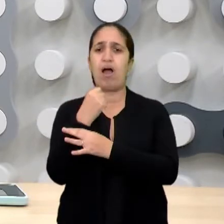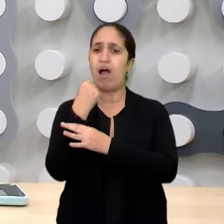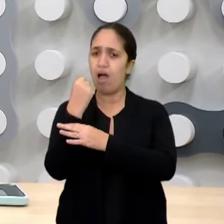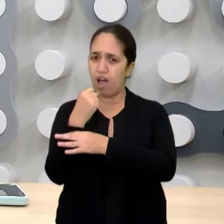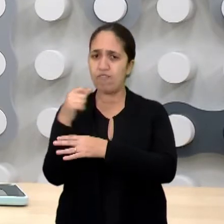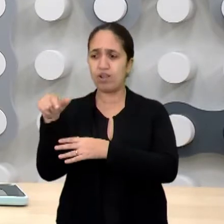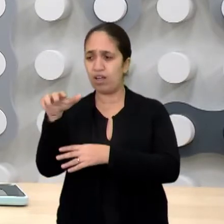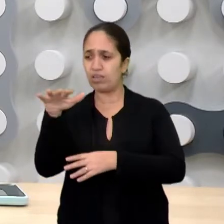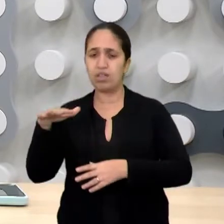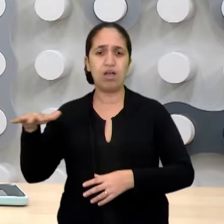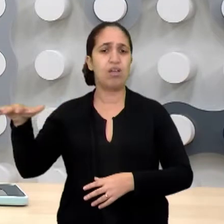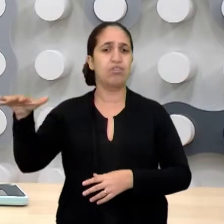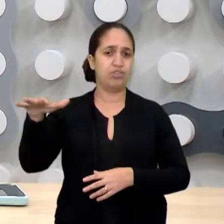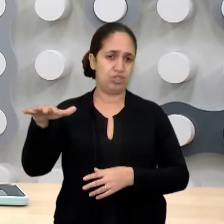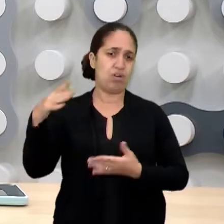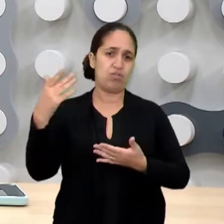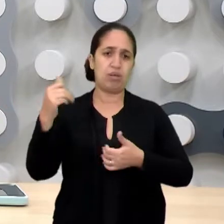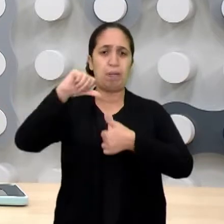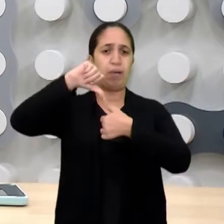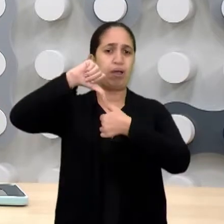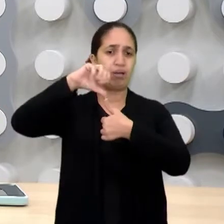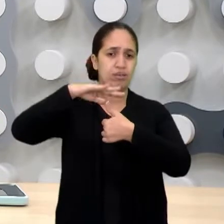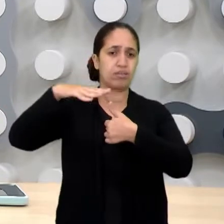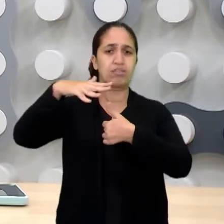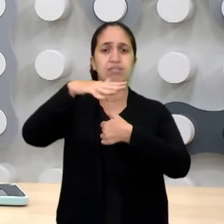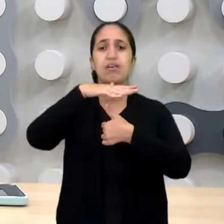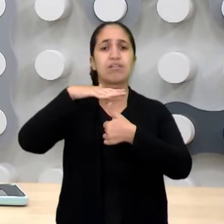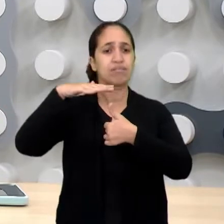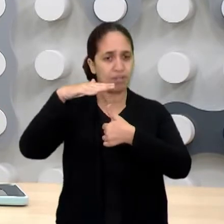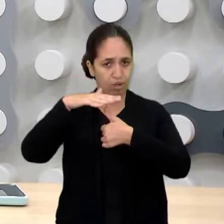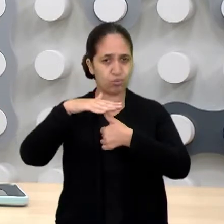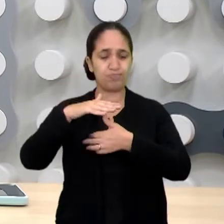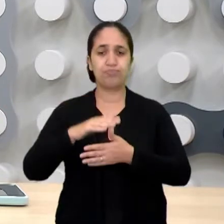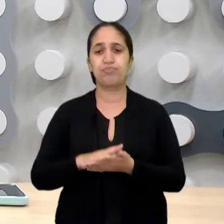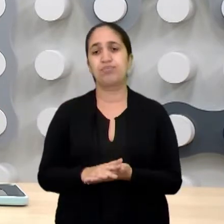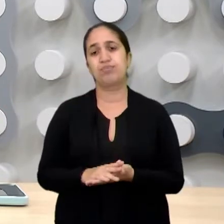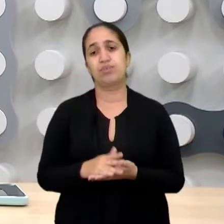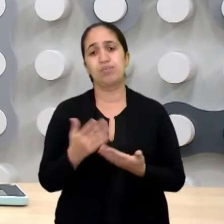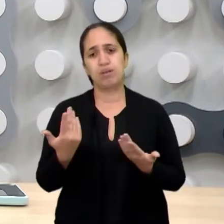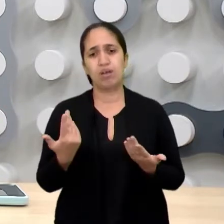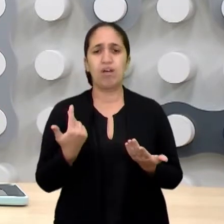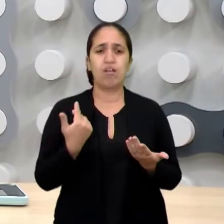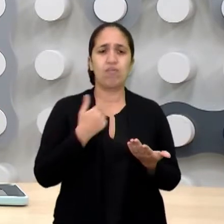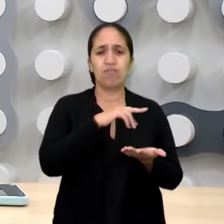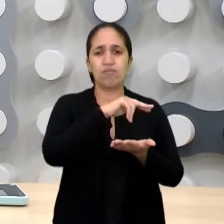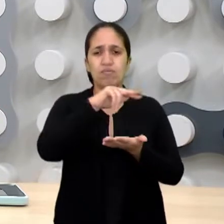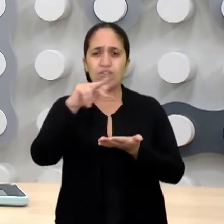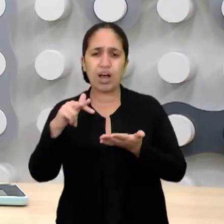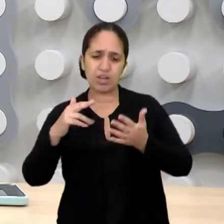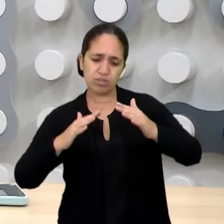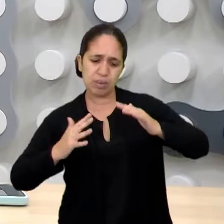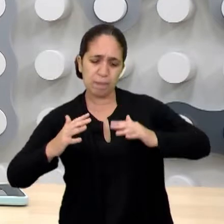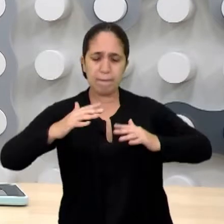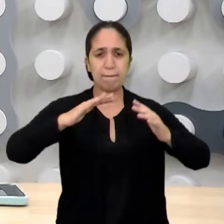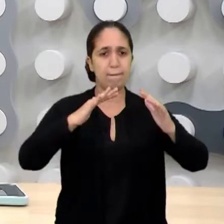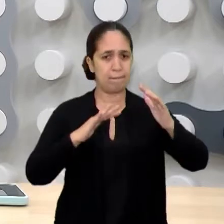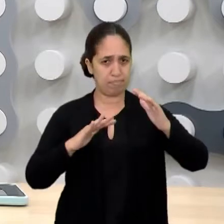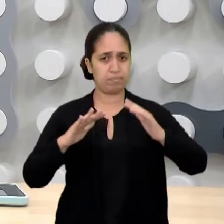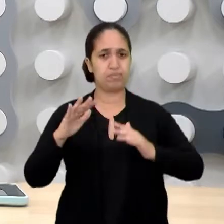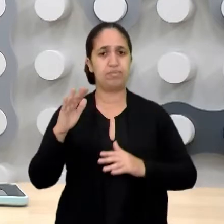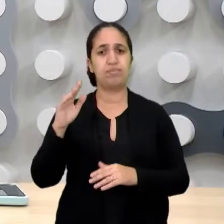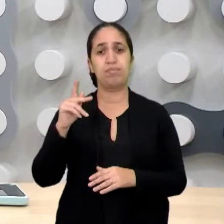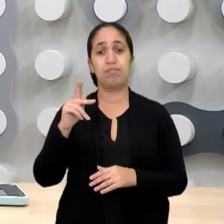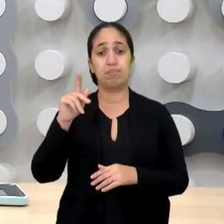região, né, da América Central insular, né? Porque, logicamente, tem vários encontros de placas tectônicas, né?